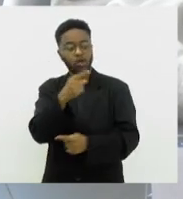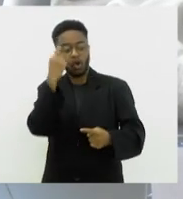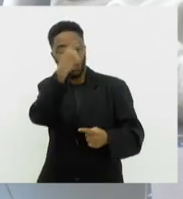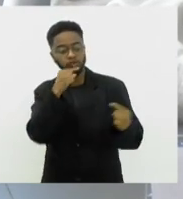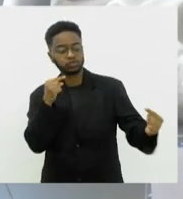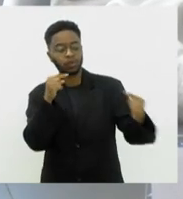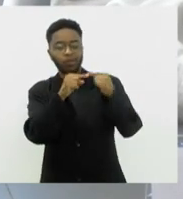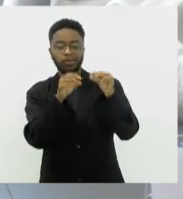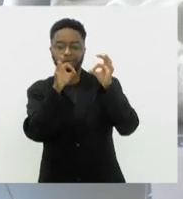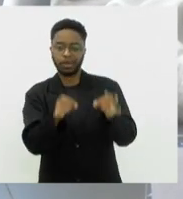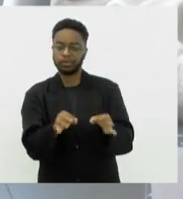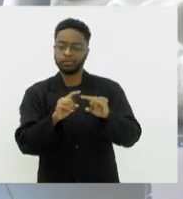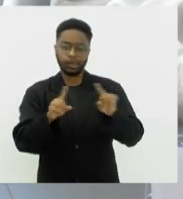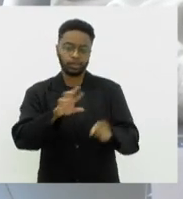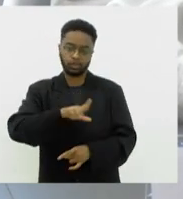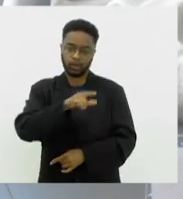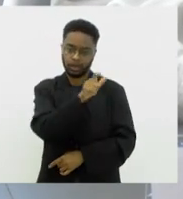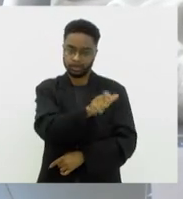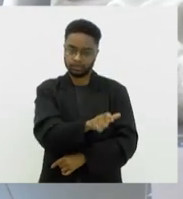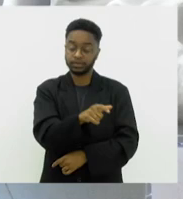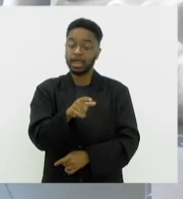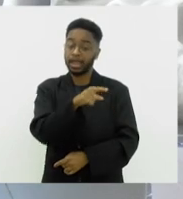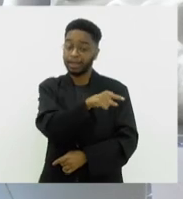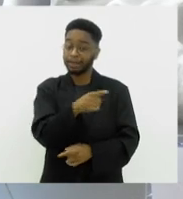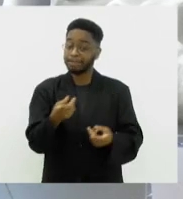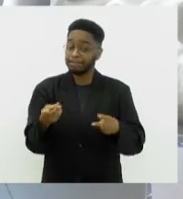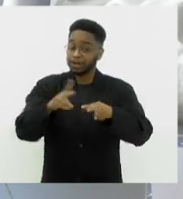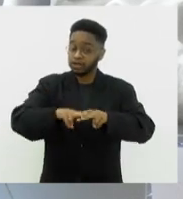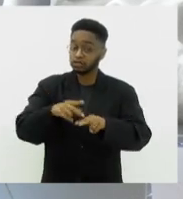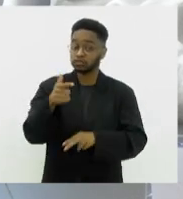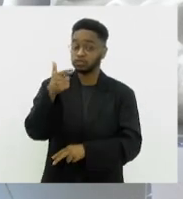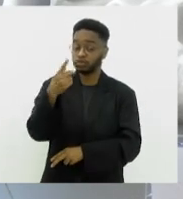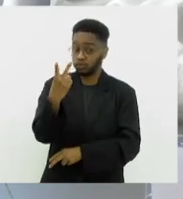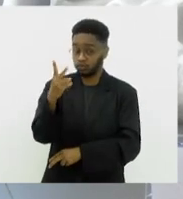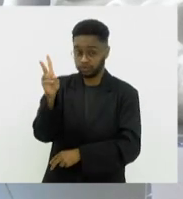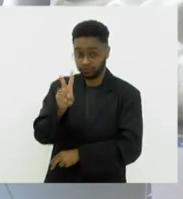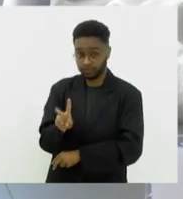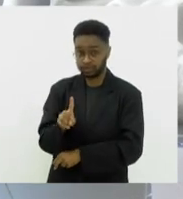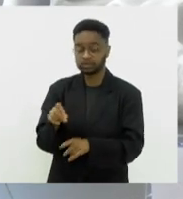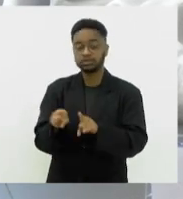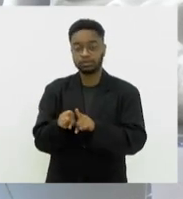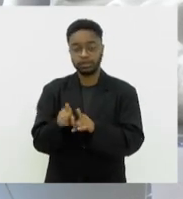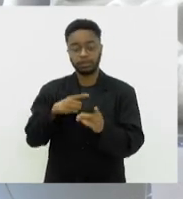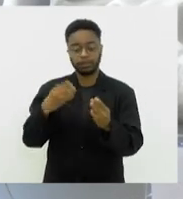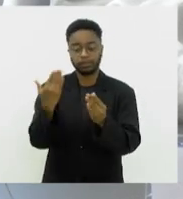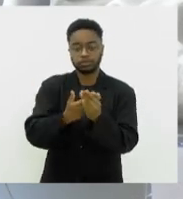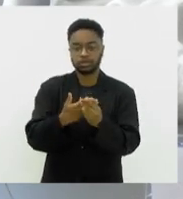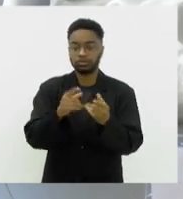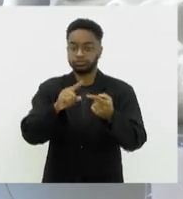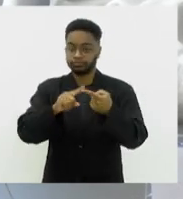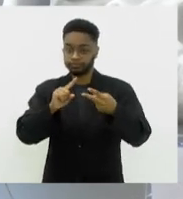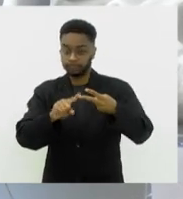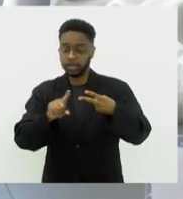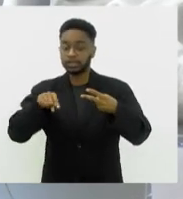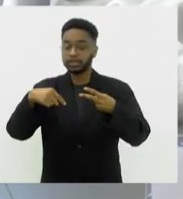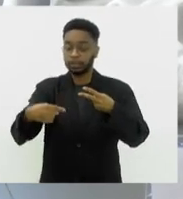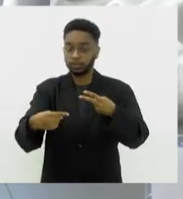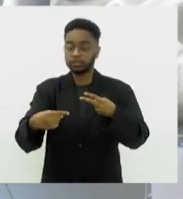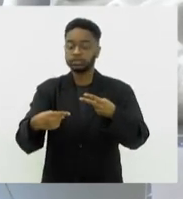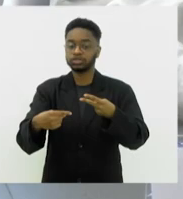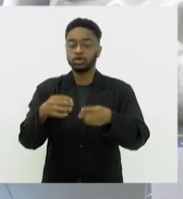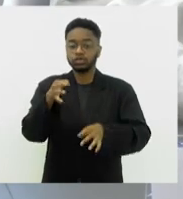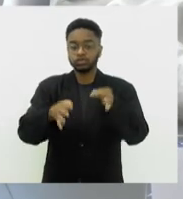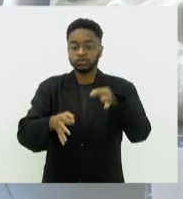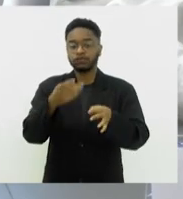autor do delito Douglas foi preso por duas vezes respondeu dois processos sendo absolvido Em